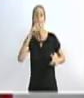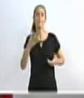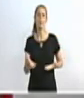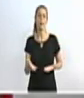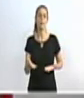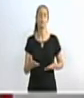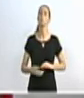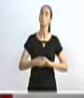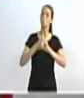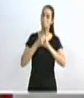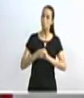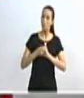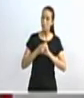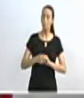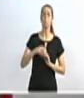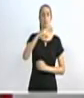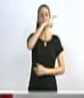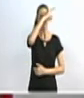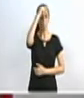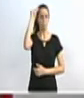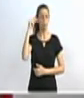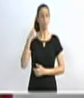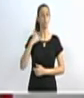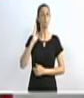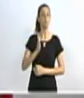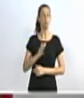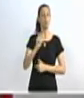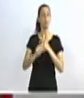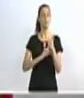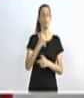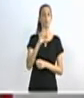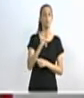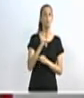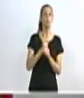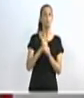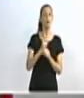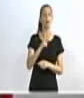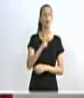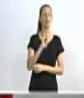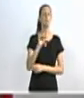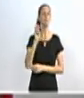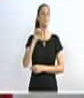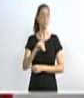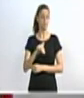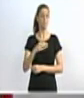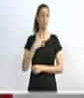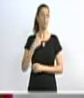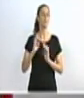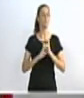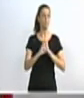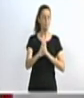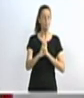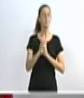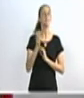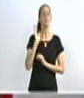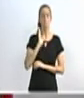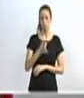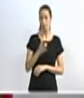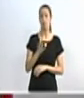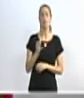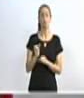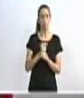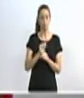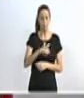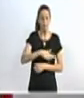estou há 18 anos na TIM. Eu entrei lá em 99, sou engenheiro, então fiquei grande parte da minha carreira na engenharia, né,